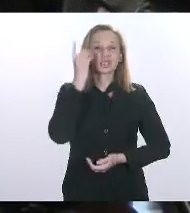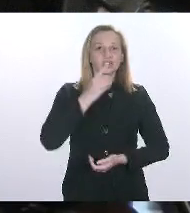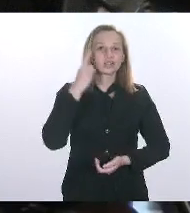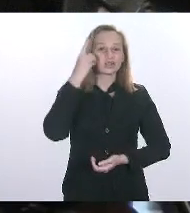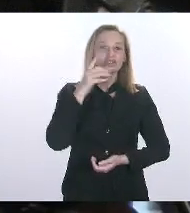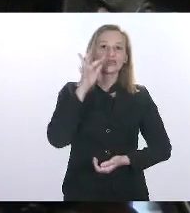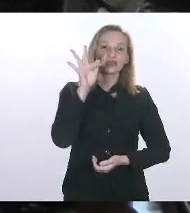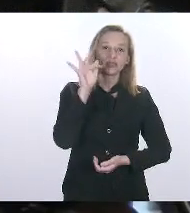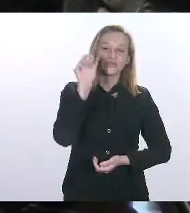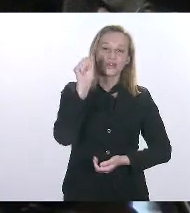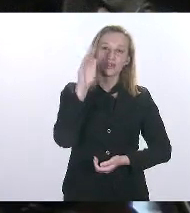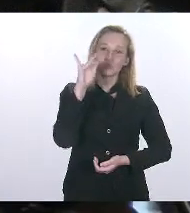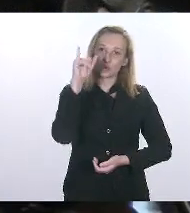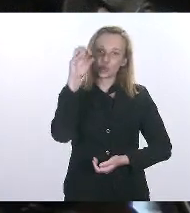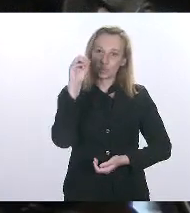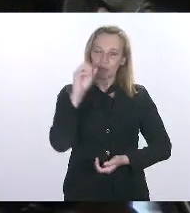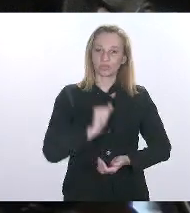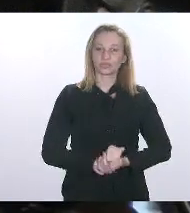Deputado Fábio Silva.